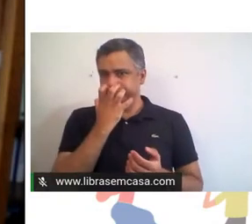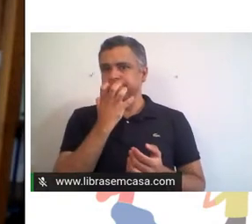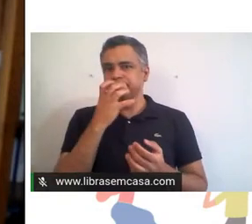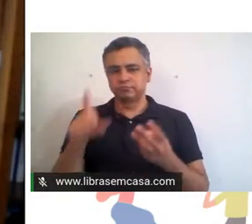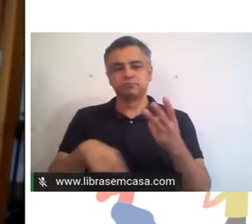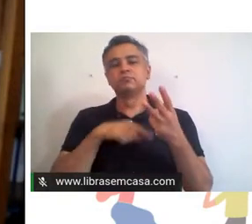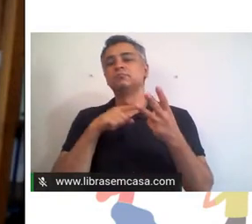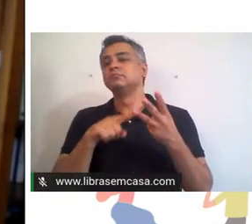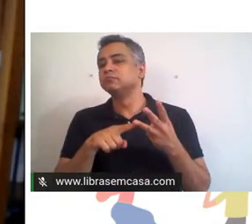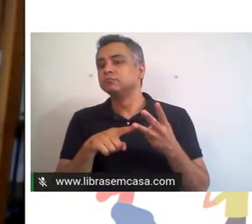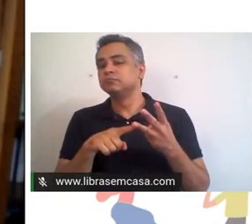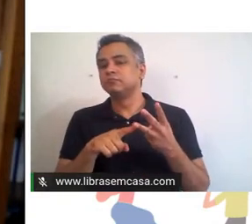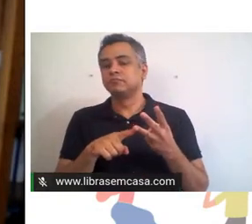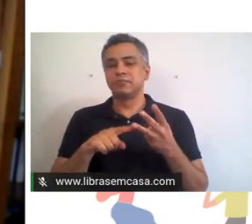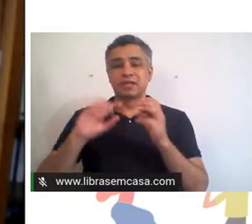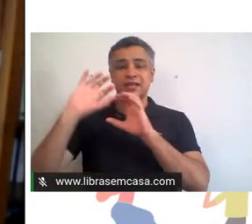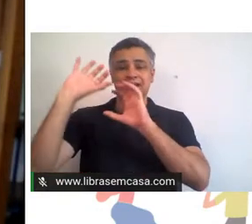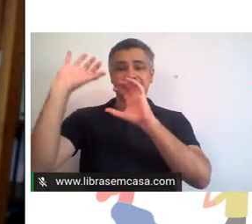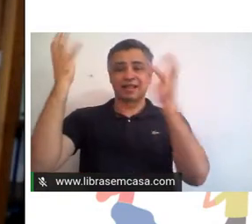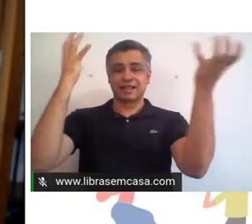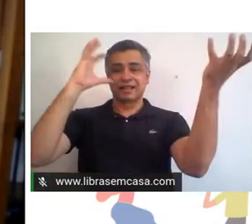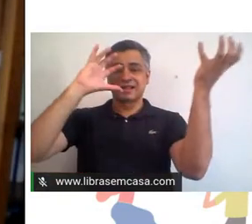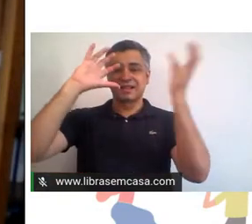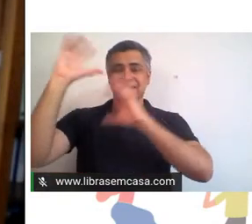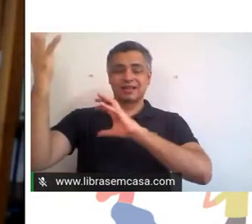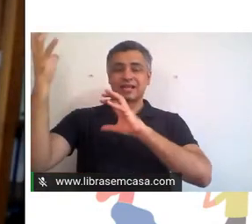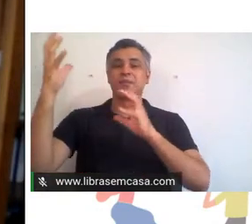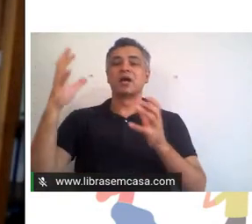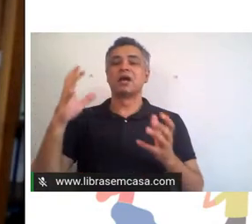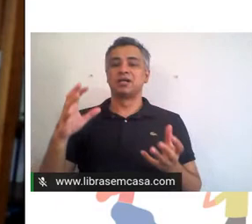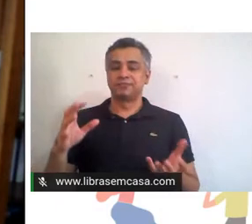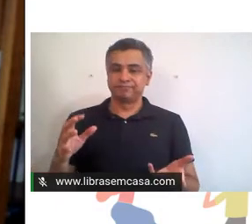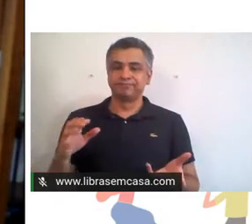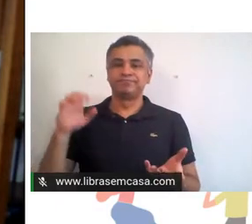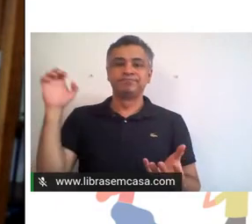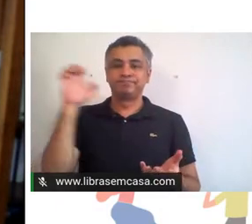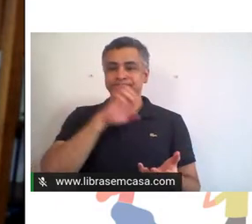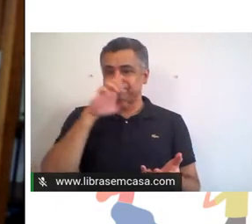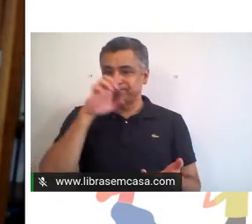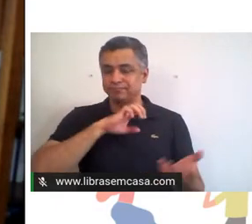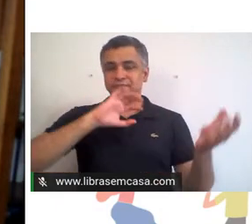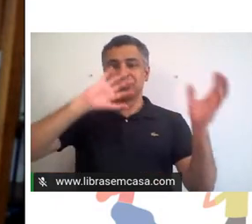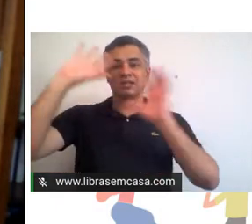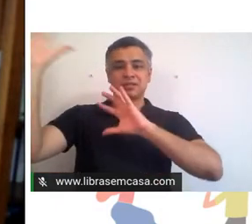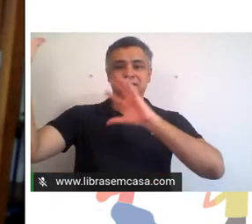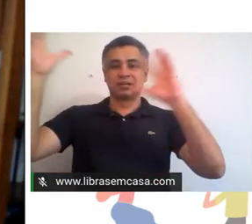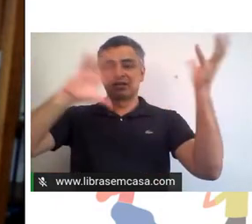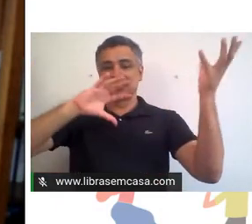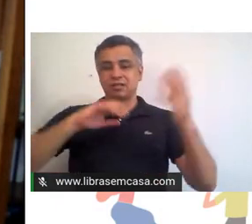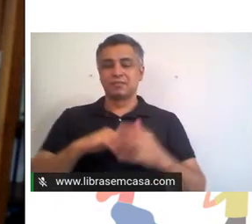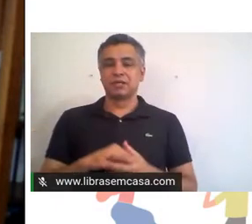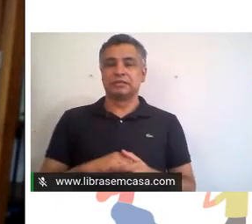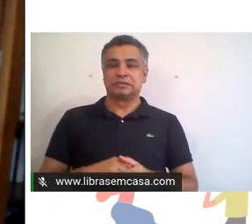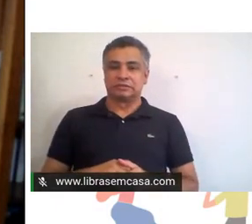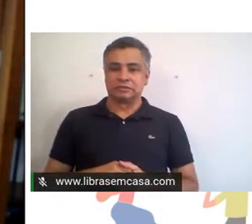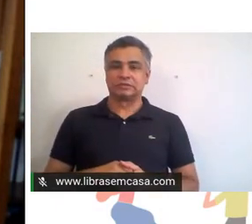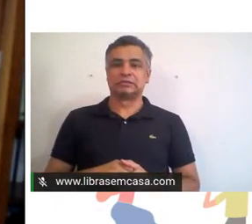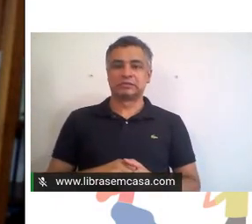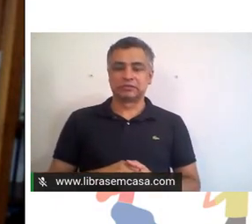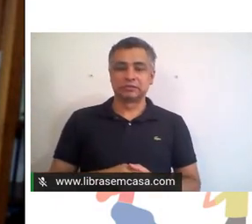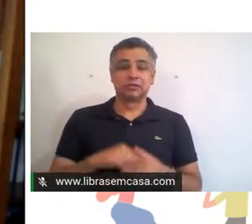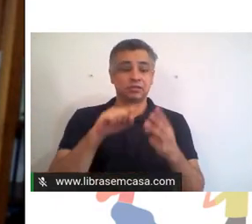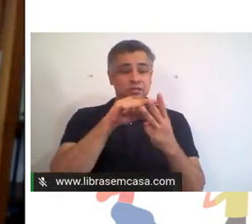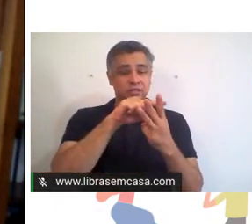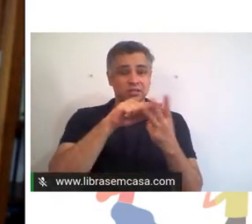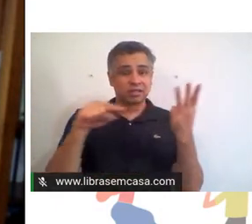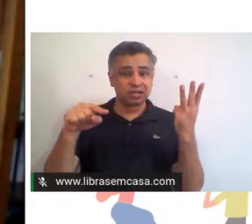nossa crise climática, né, ou a emergência climática. Né? É importante que a gente perceba que essas três